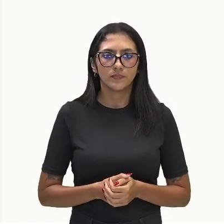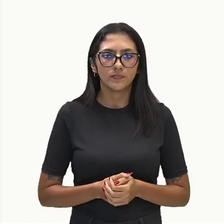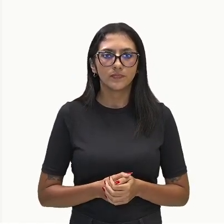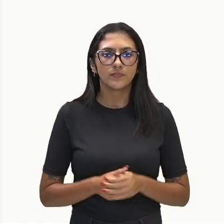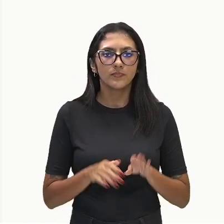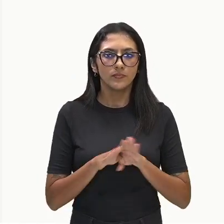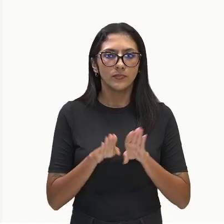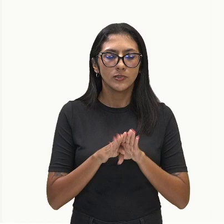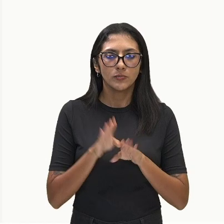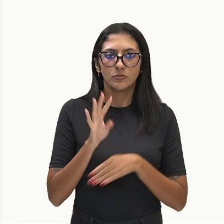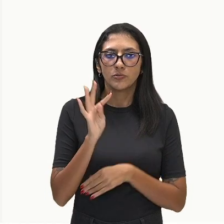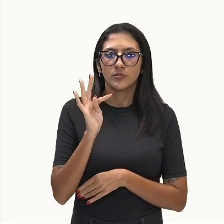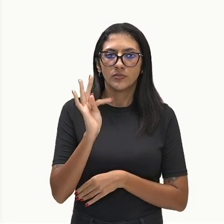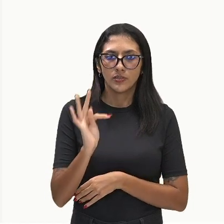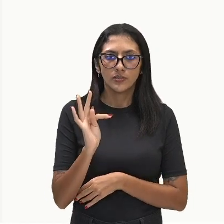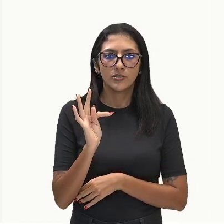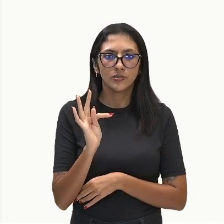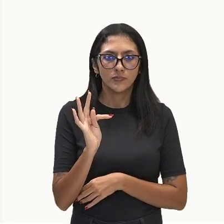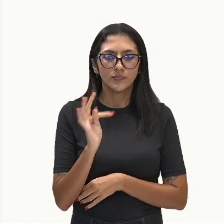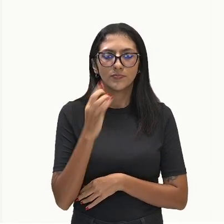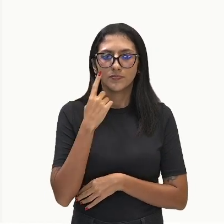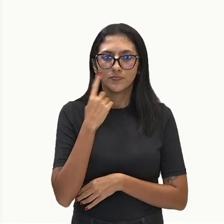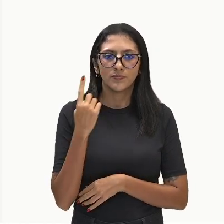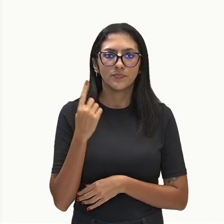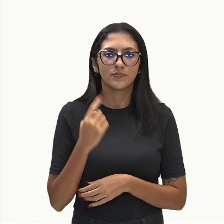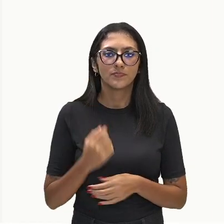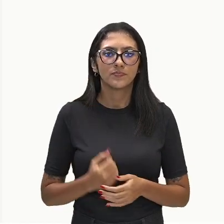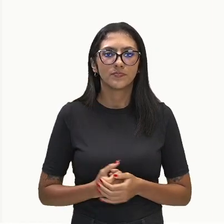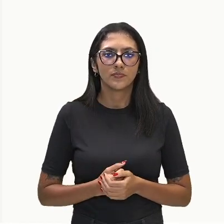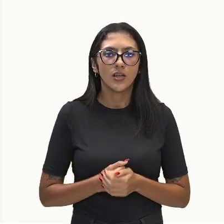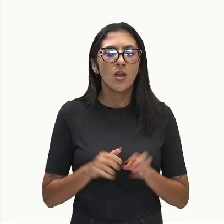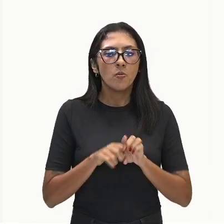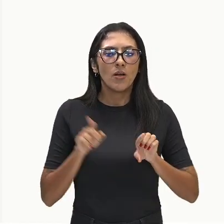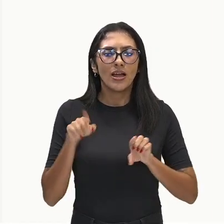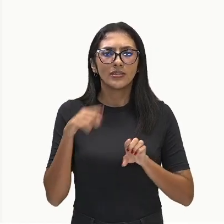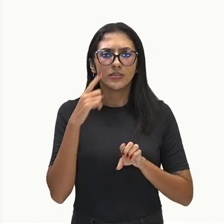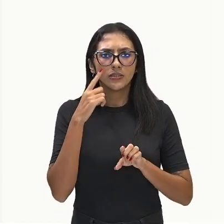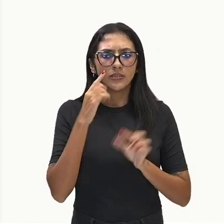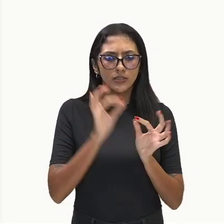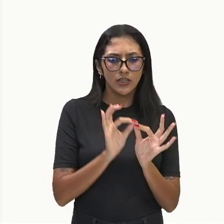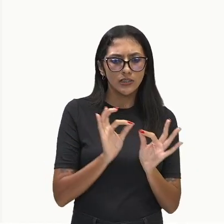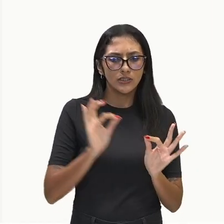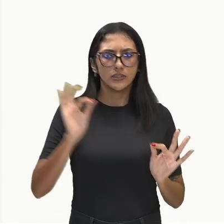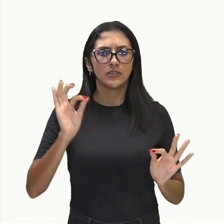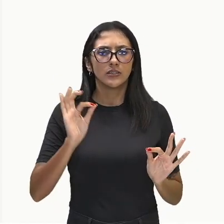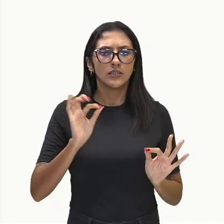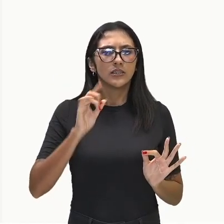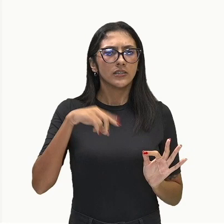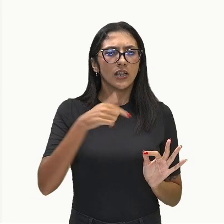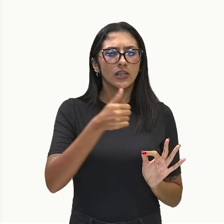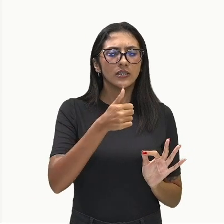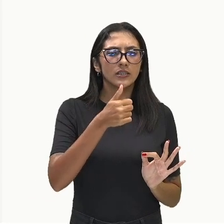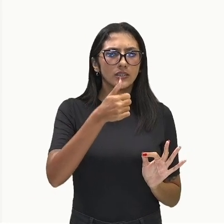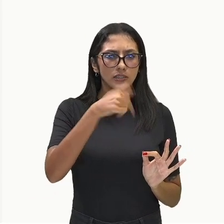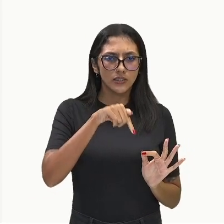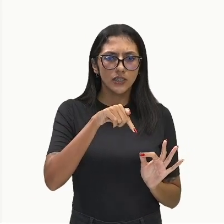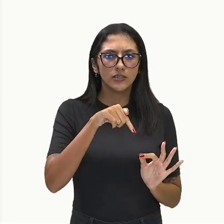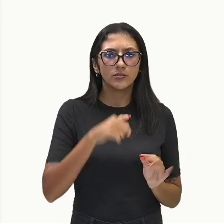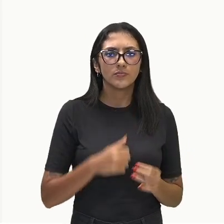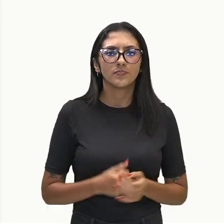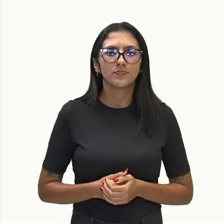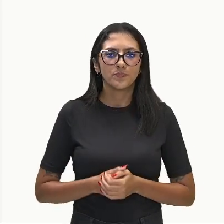é o valor de t, que é essa distância aqui. Mas essa distância toda é igual a 17. Por isso